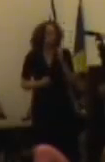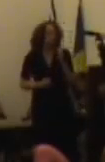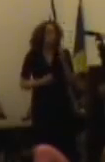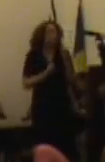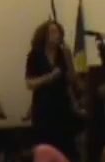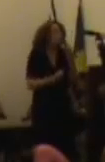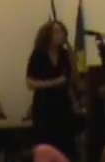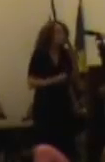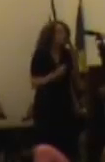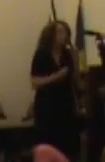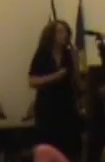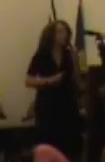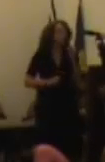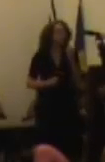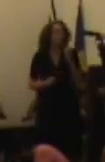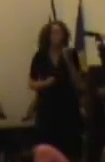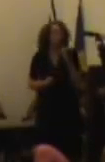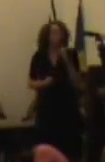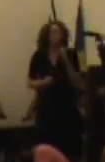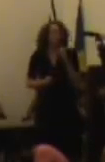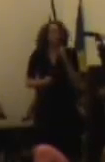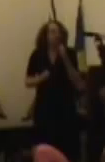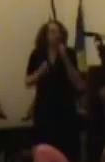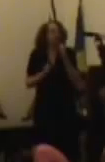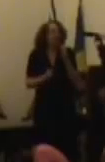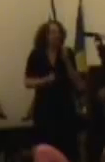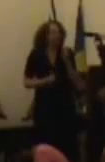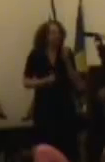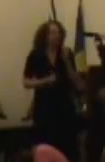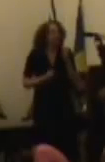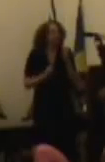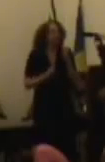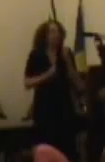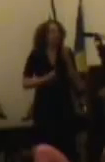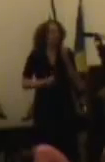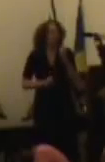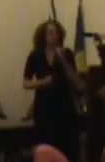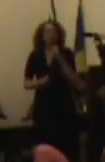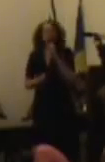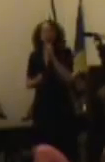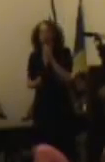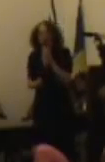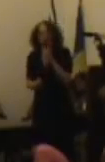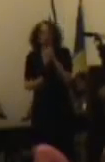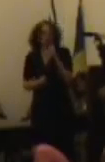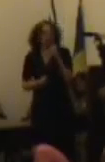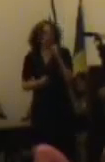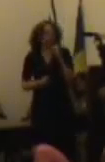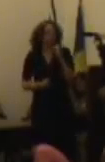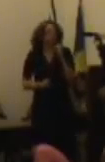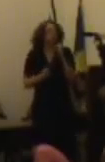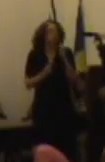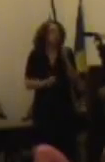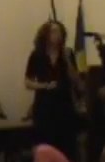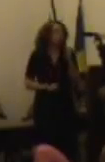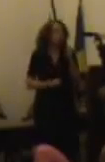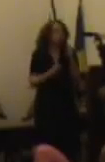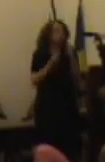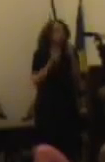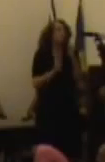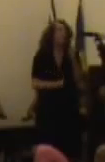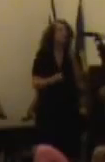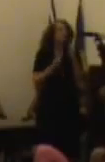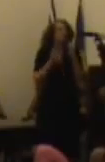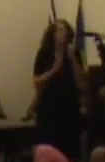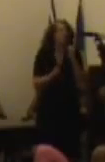manifestações, como o PESOL e o PSTU, querem a violência, quando na verdade nós